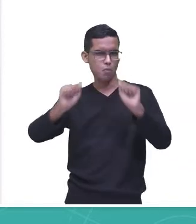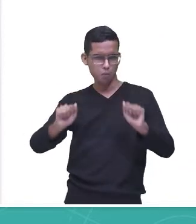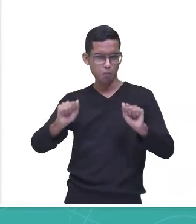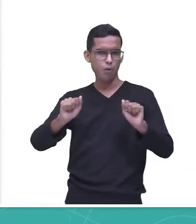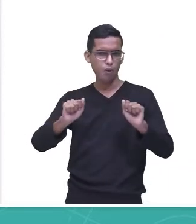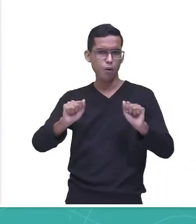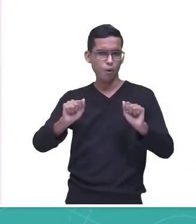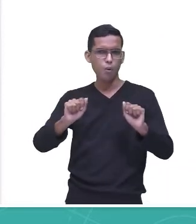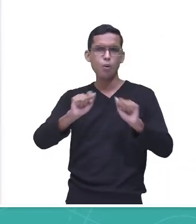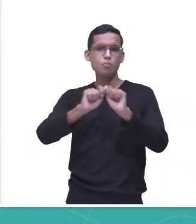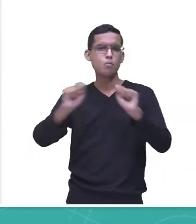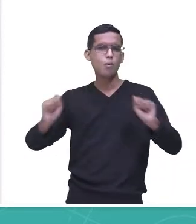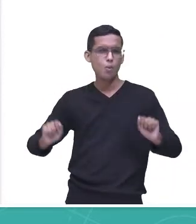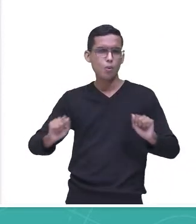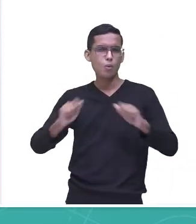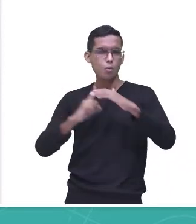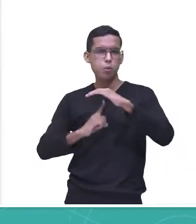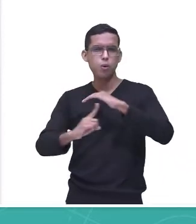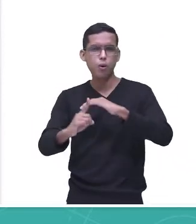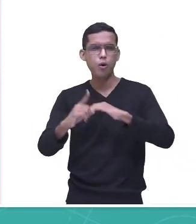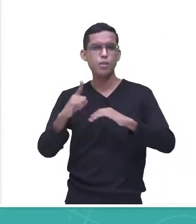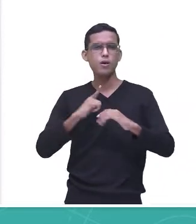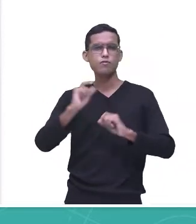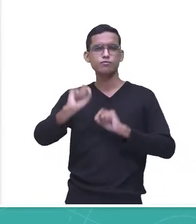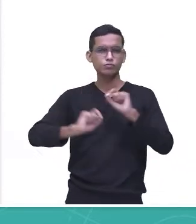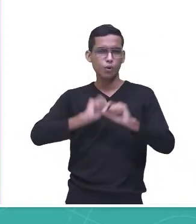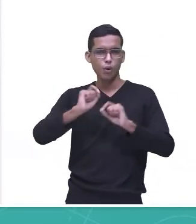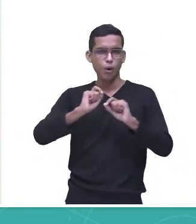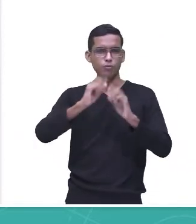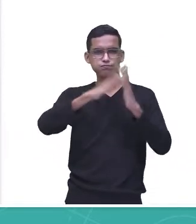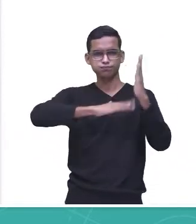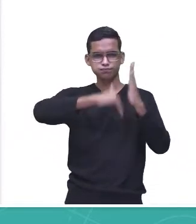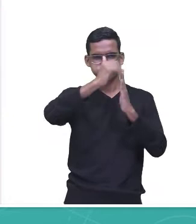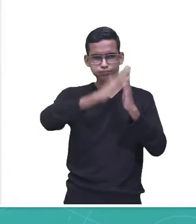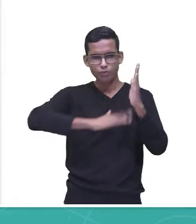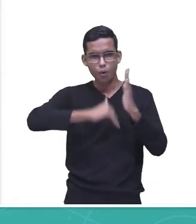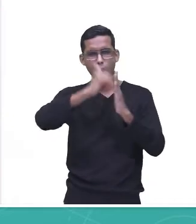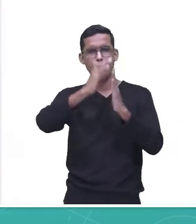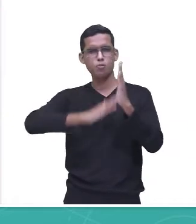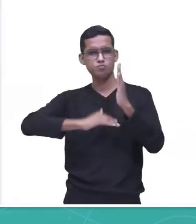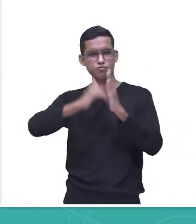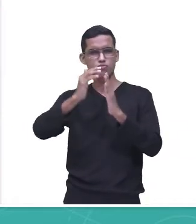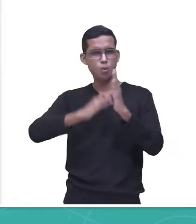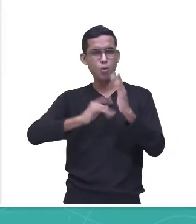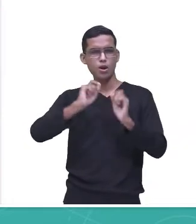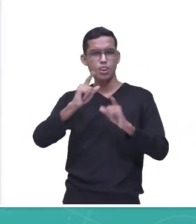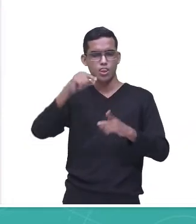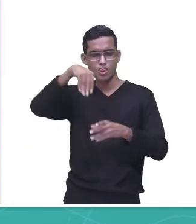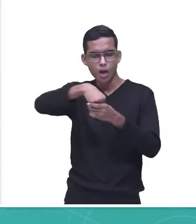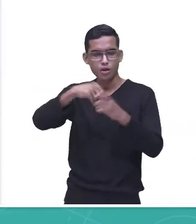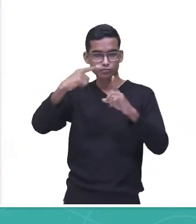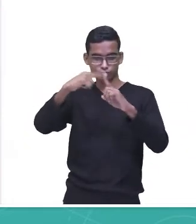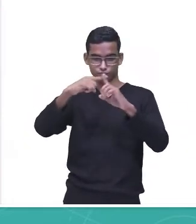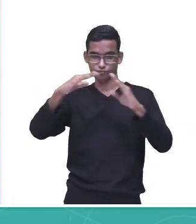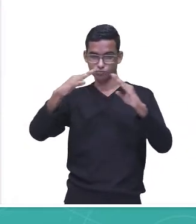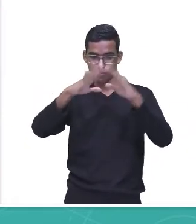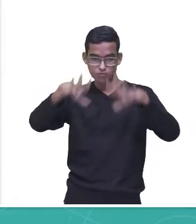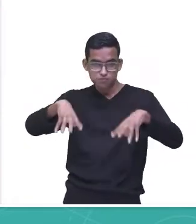essas pinturas adornavam as igrejas e catedrais da época. Era utilizada a técnica do